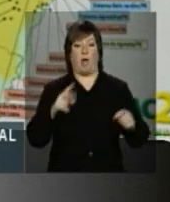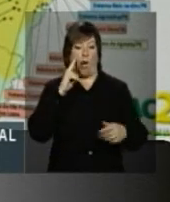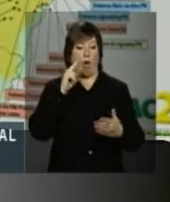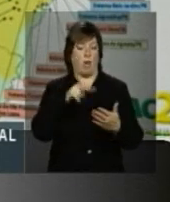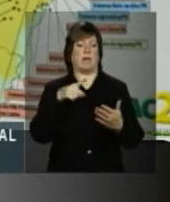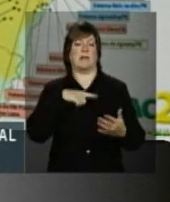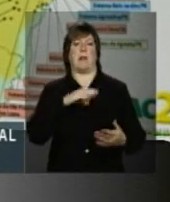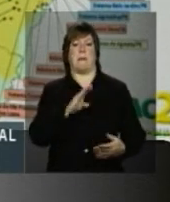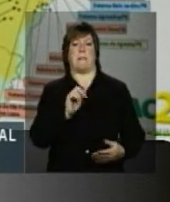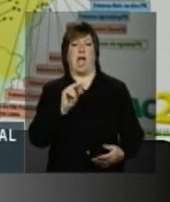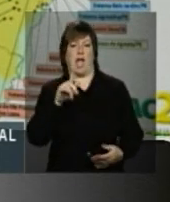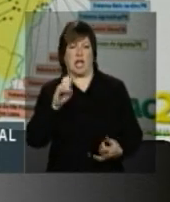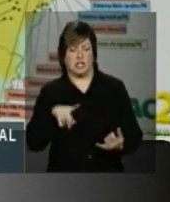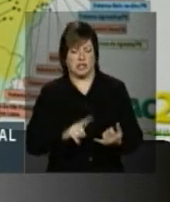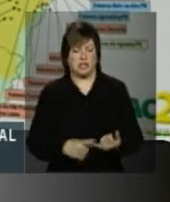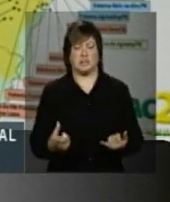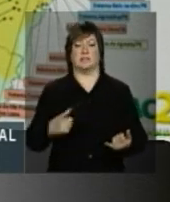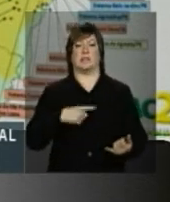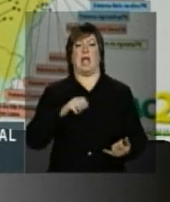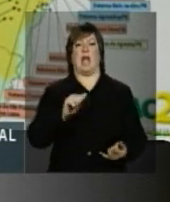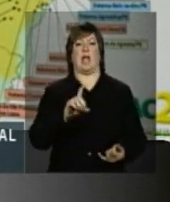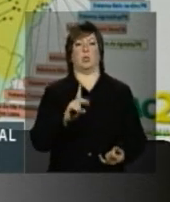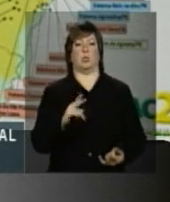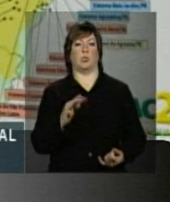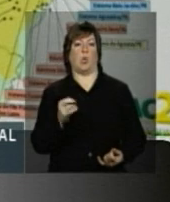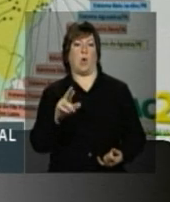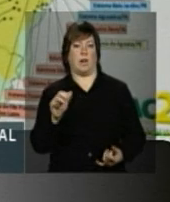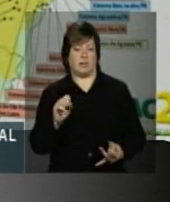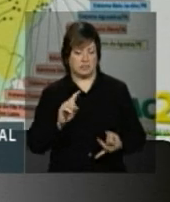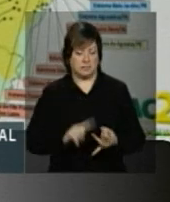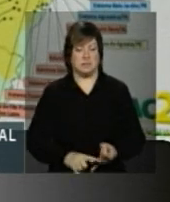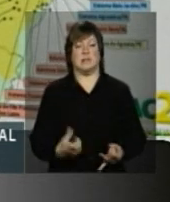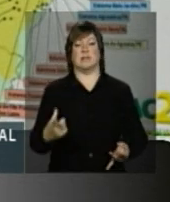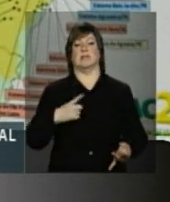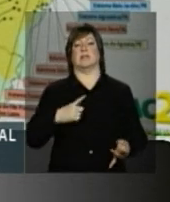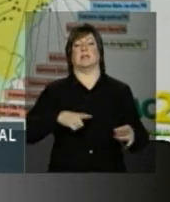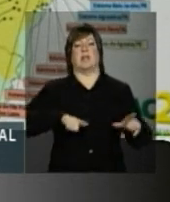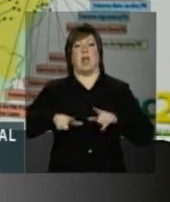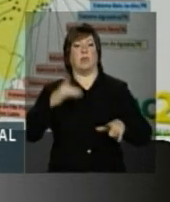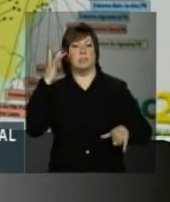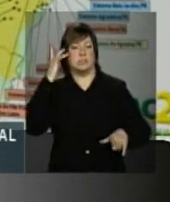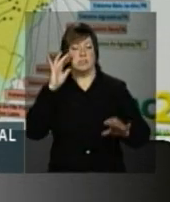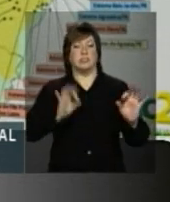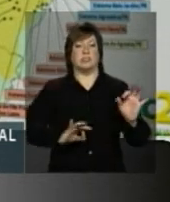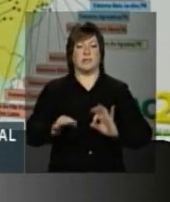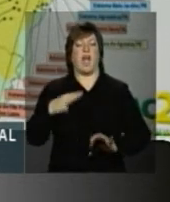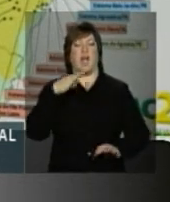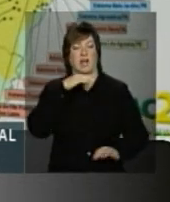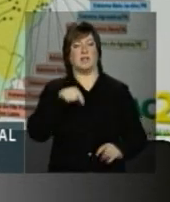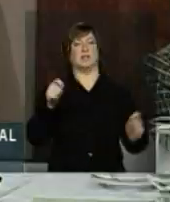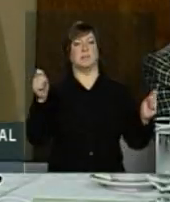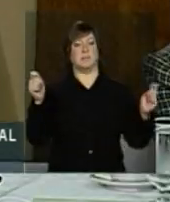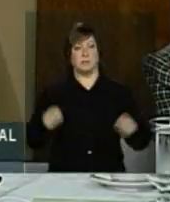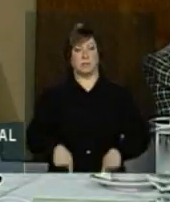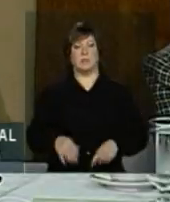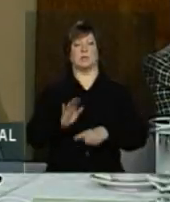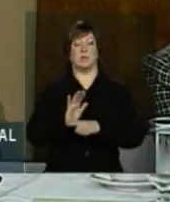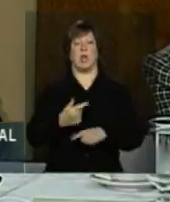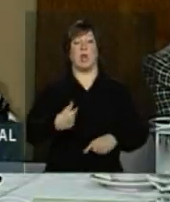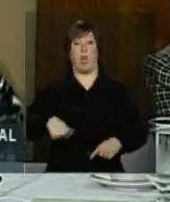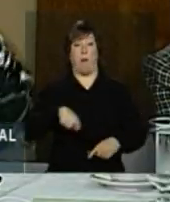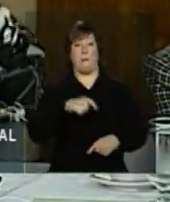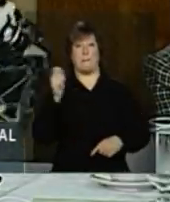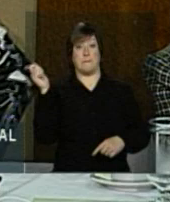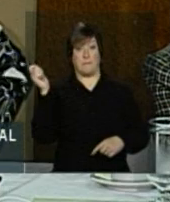tem barragens tem um conjunto de adutoras tem ações estratégicas que eu acho que sim vão viabilizar que a gente